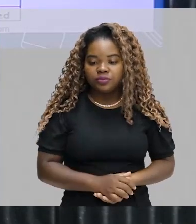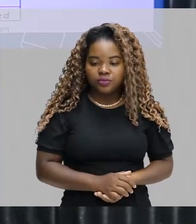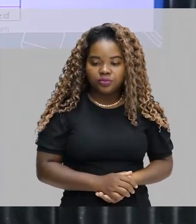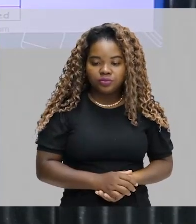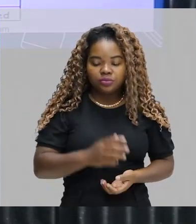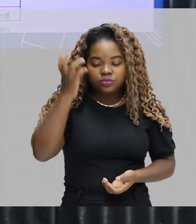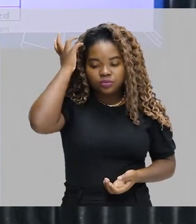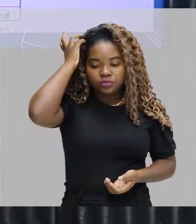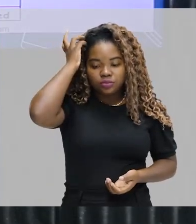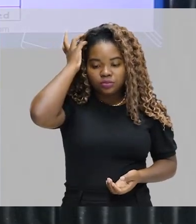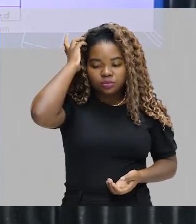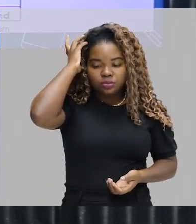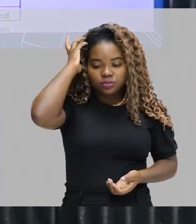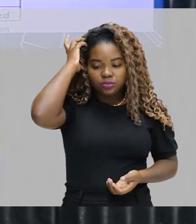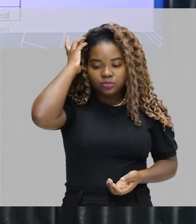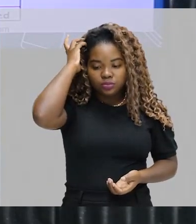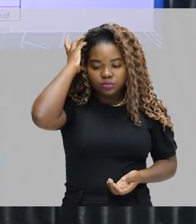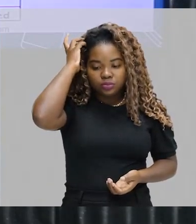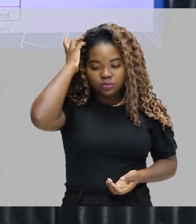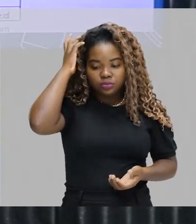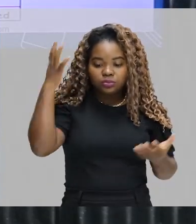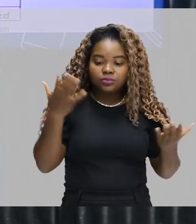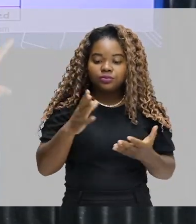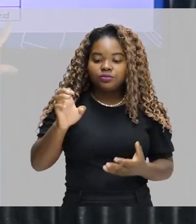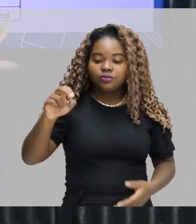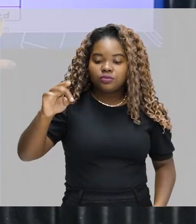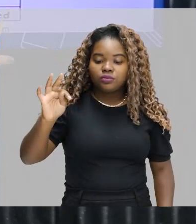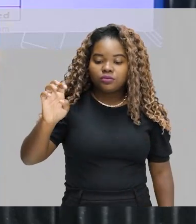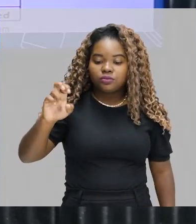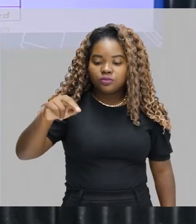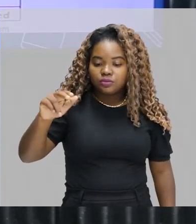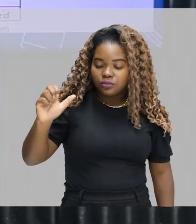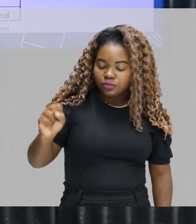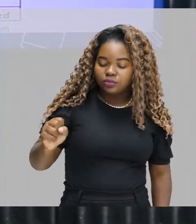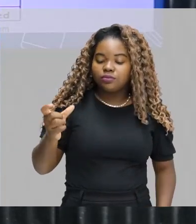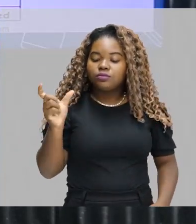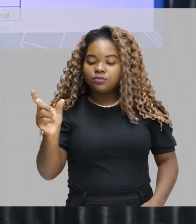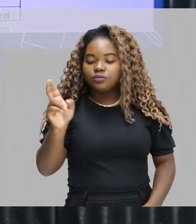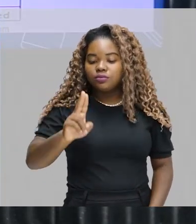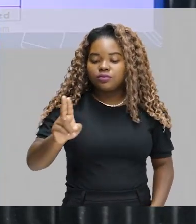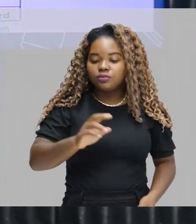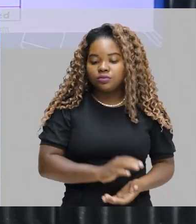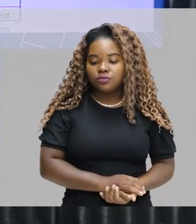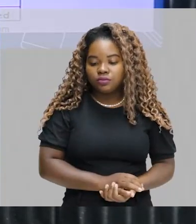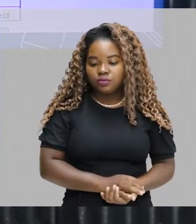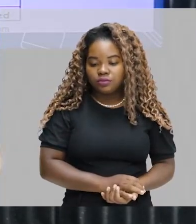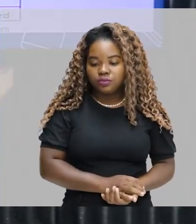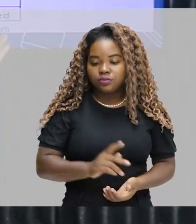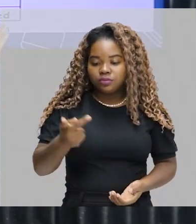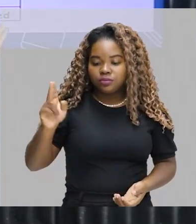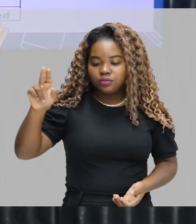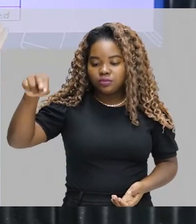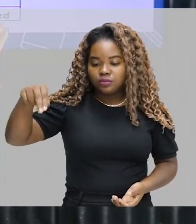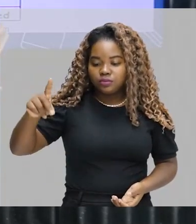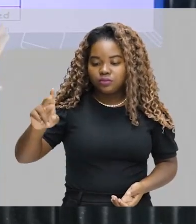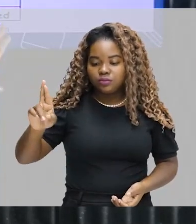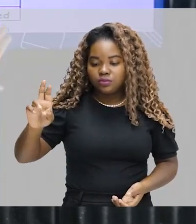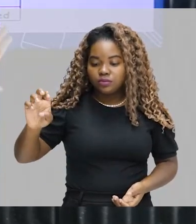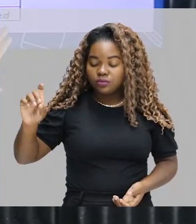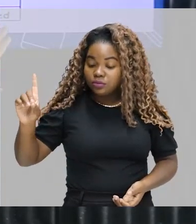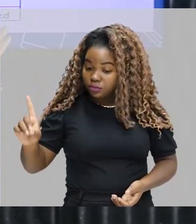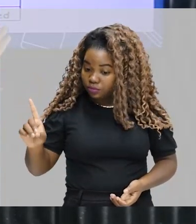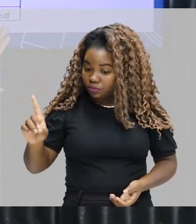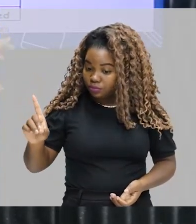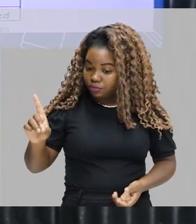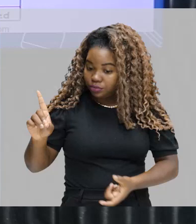por diante. No caso das centenas, a palavra que nós usamos é hundred, tá aqui. Então, toda vez que